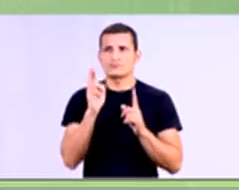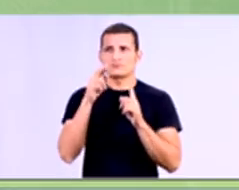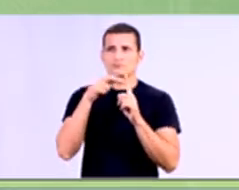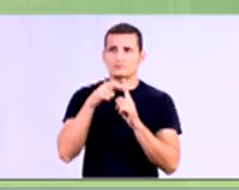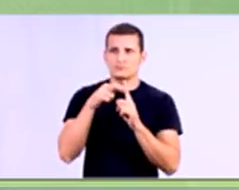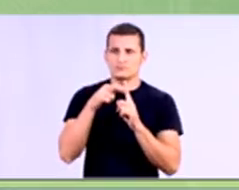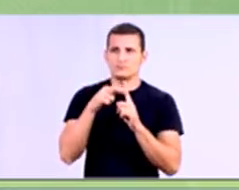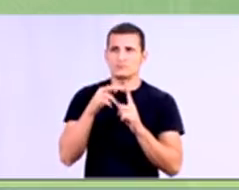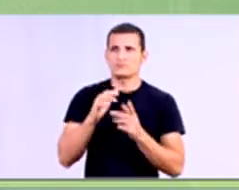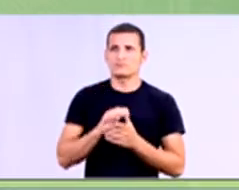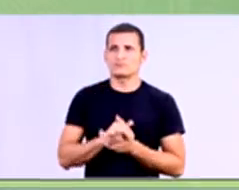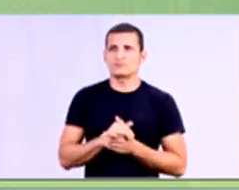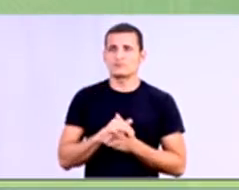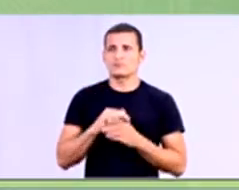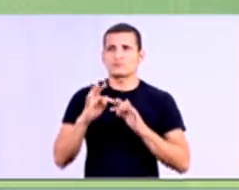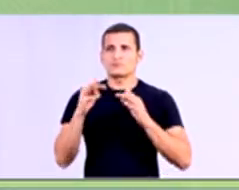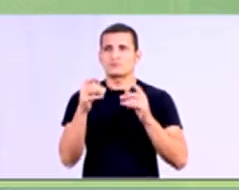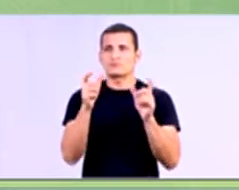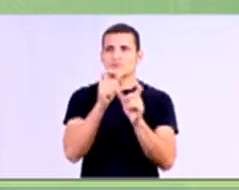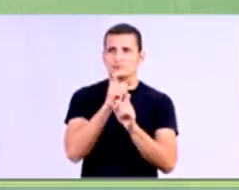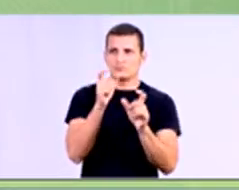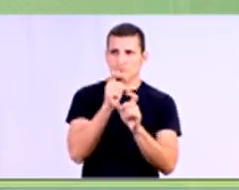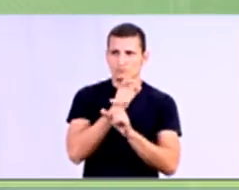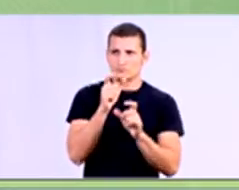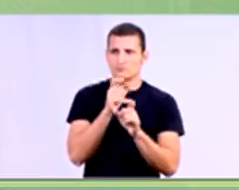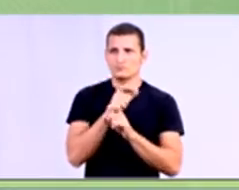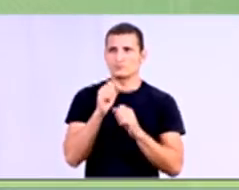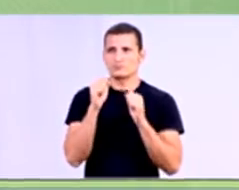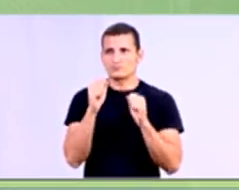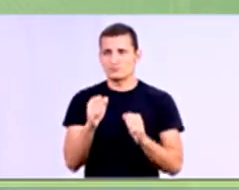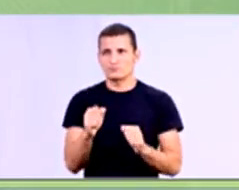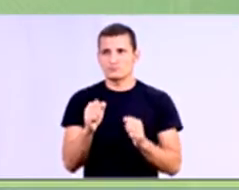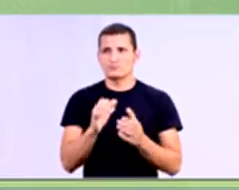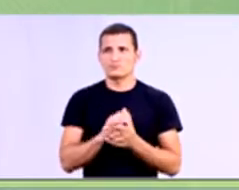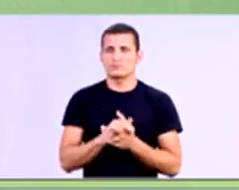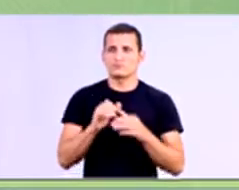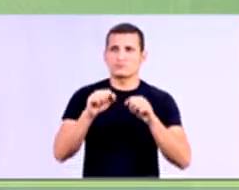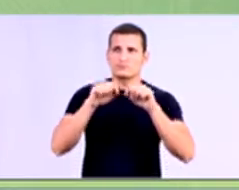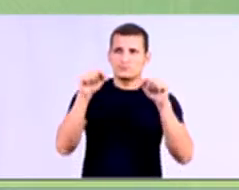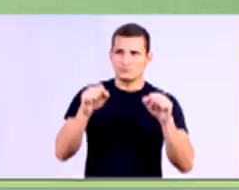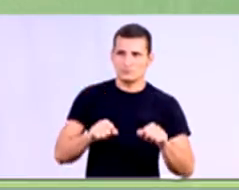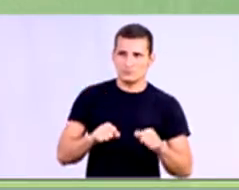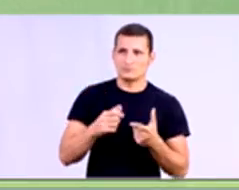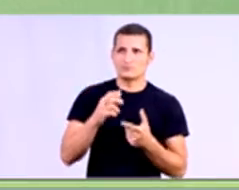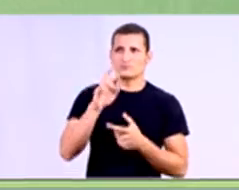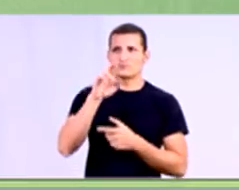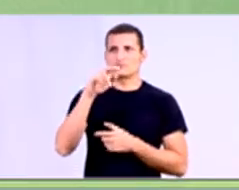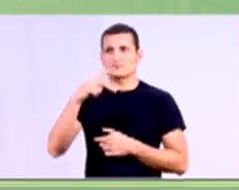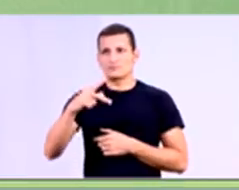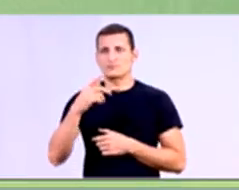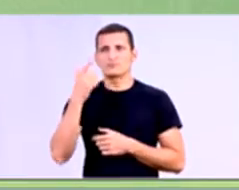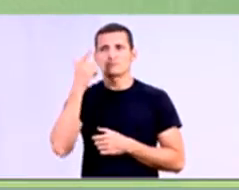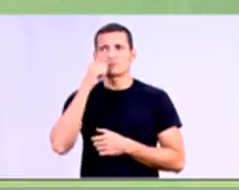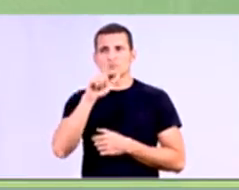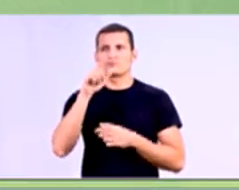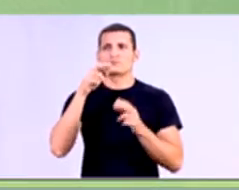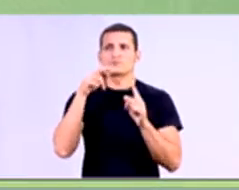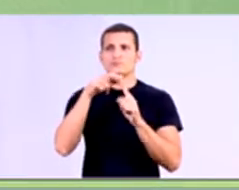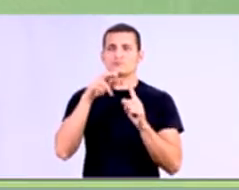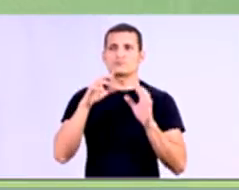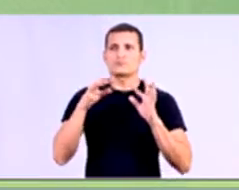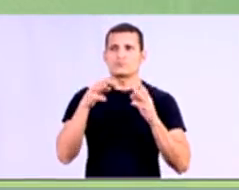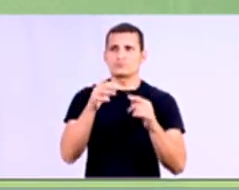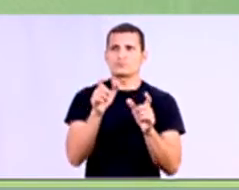referenciar toda a estrutura, pode ser aí, por exemplo, um sistema grande, um ERP, eu consigo referenciar toda a